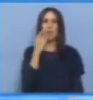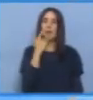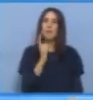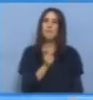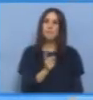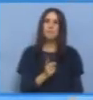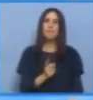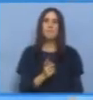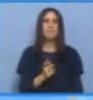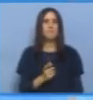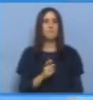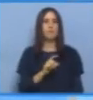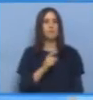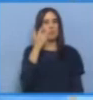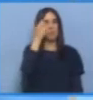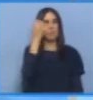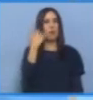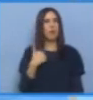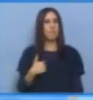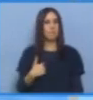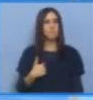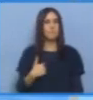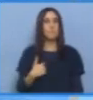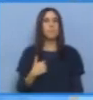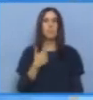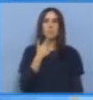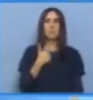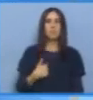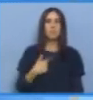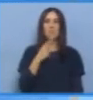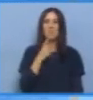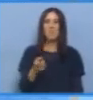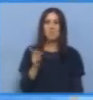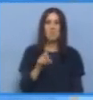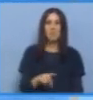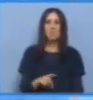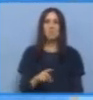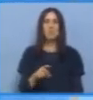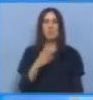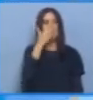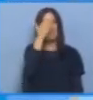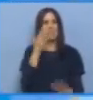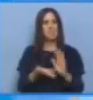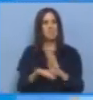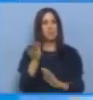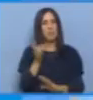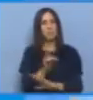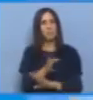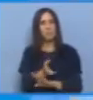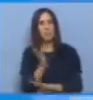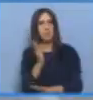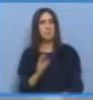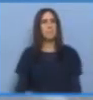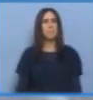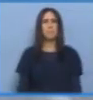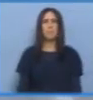também consiga compreender sempre que alguém me diz que o regresso está a ser muito mais difícil do que a partida. Mas o que é que